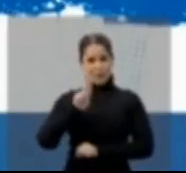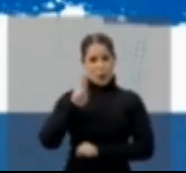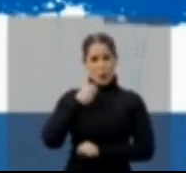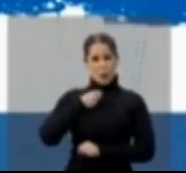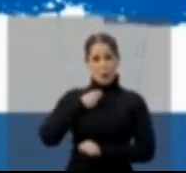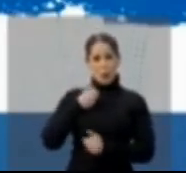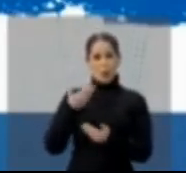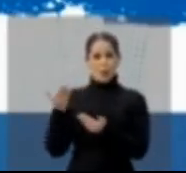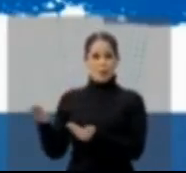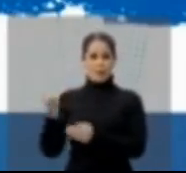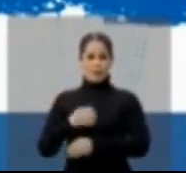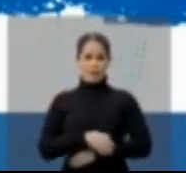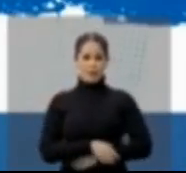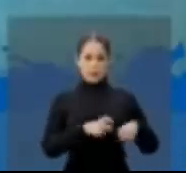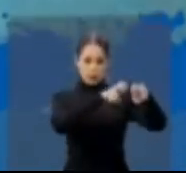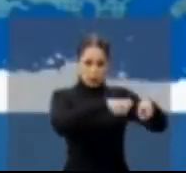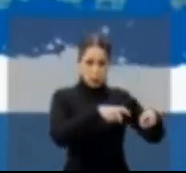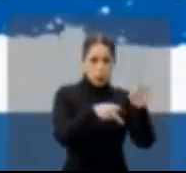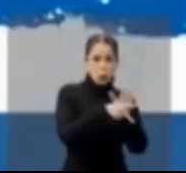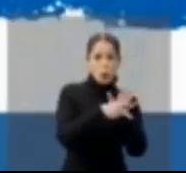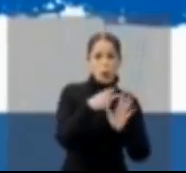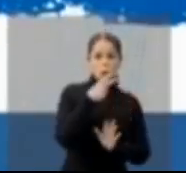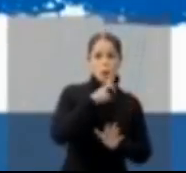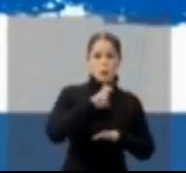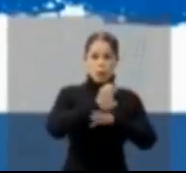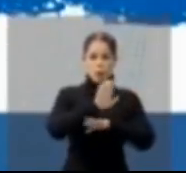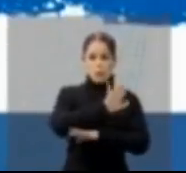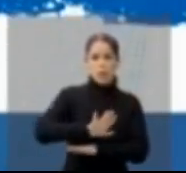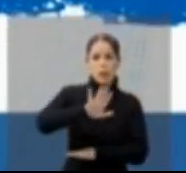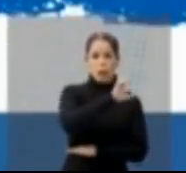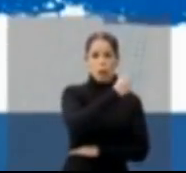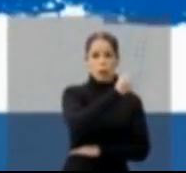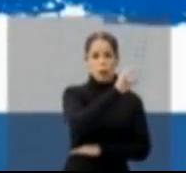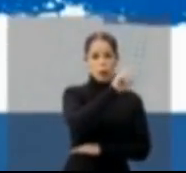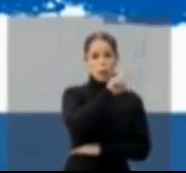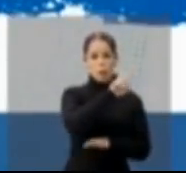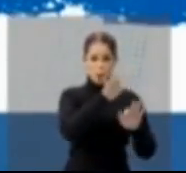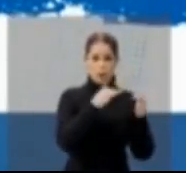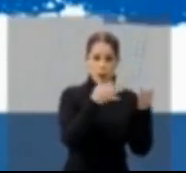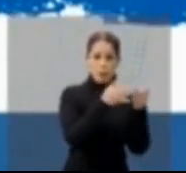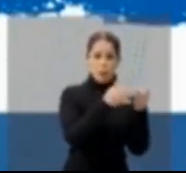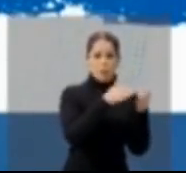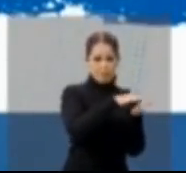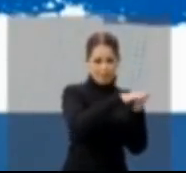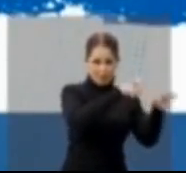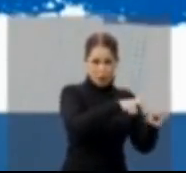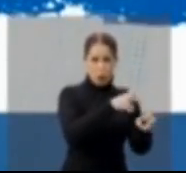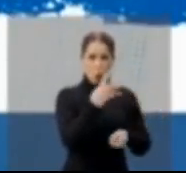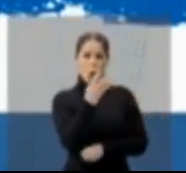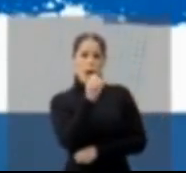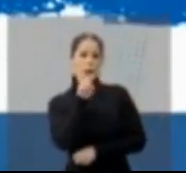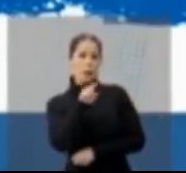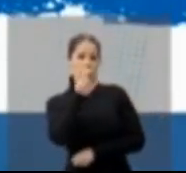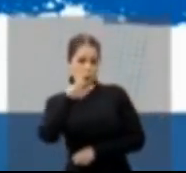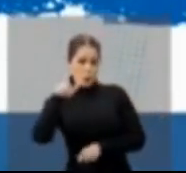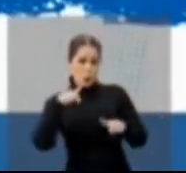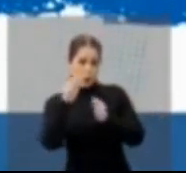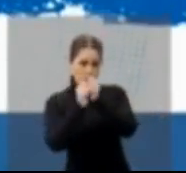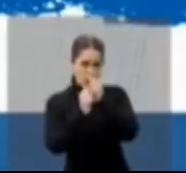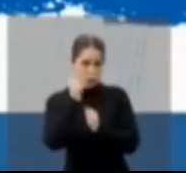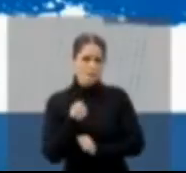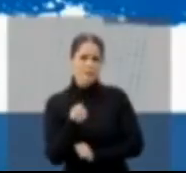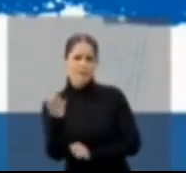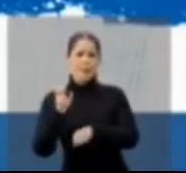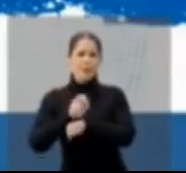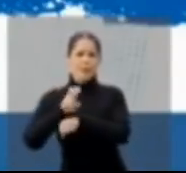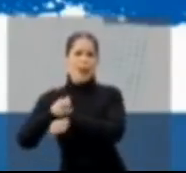Nogueira, 1423. A fumicultura tem no estado 80 mil famílias produtoras, 40 mil trabalhadores na indústria e milhares